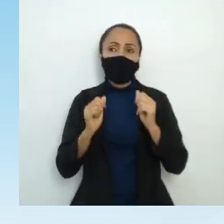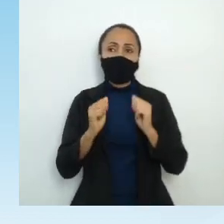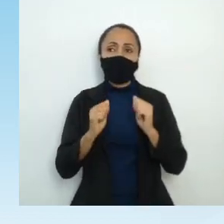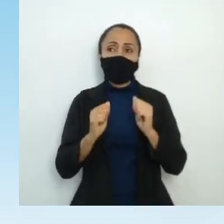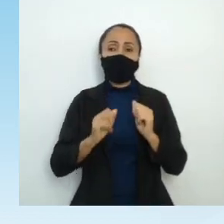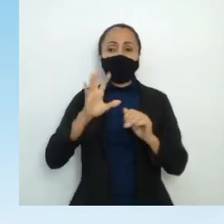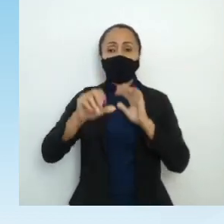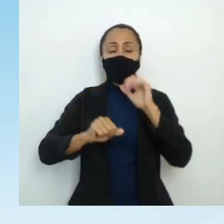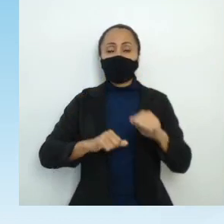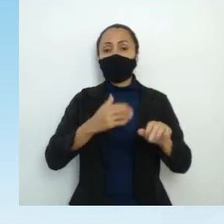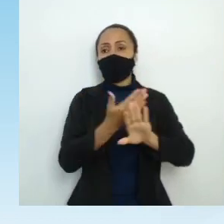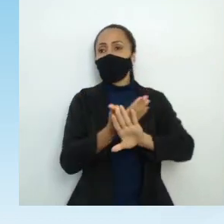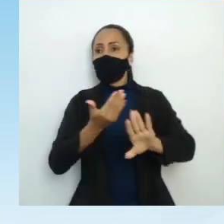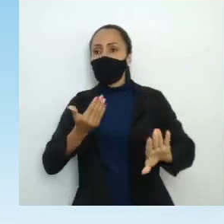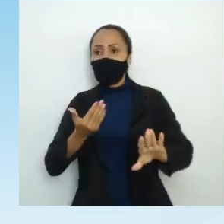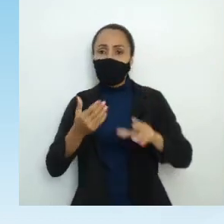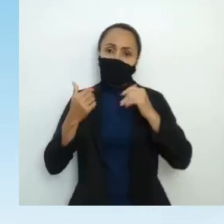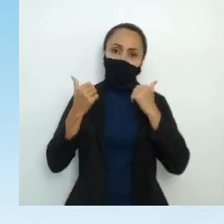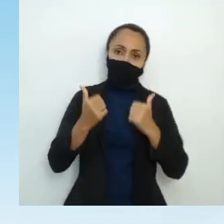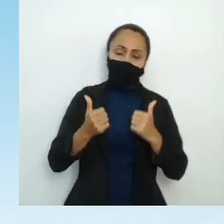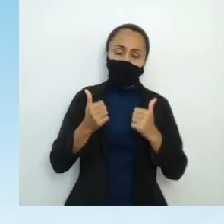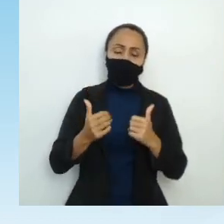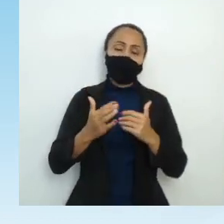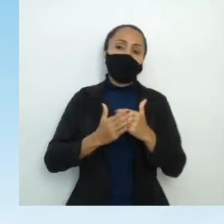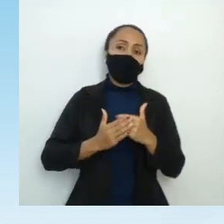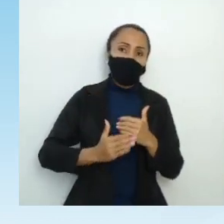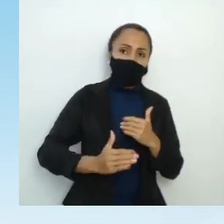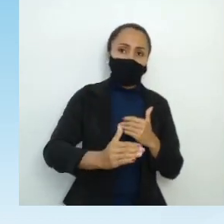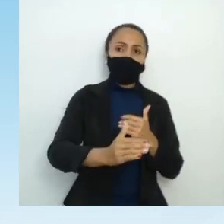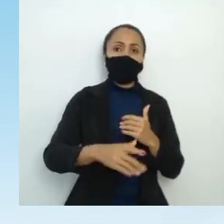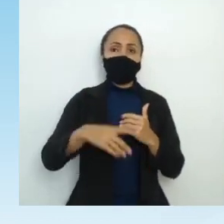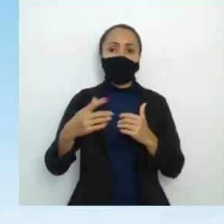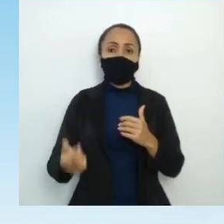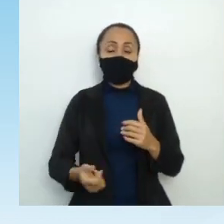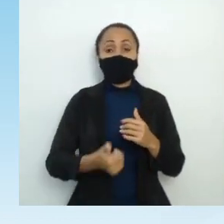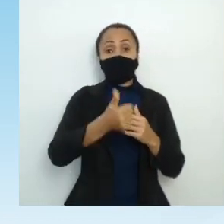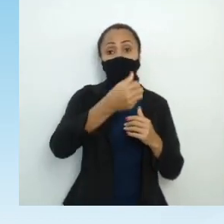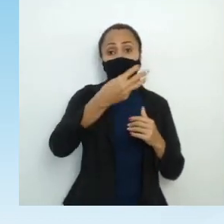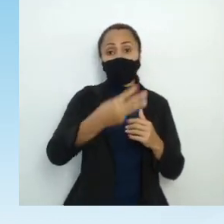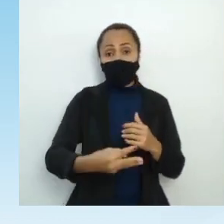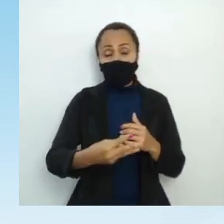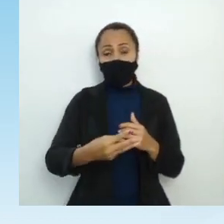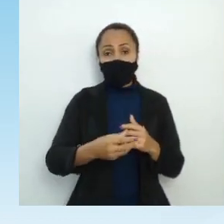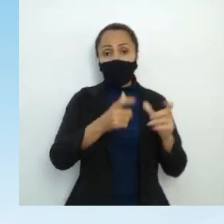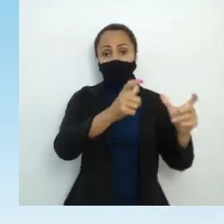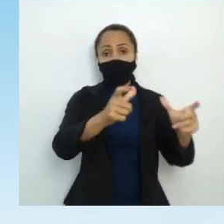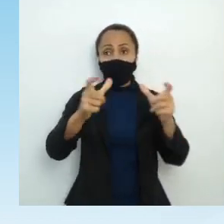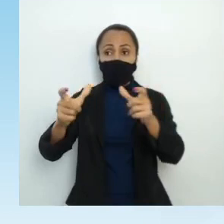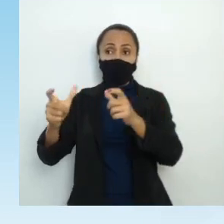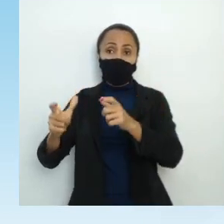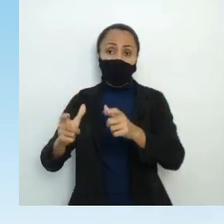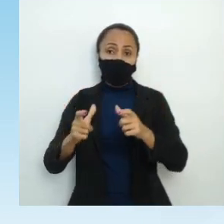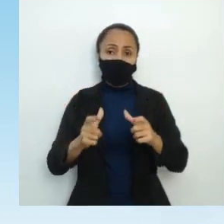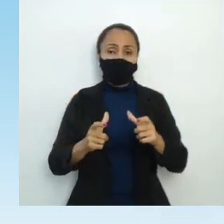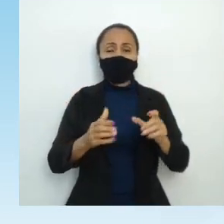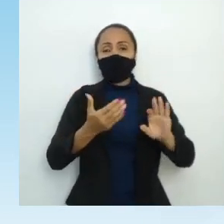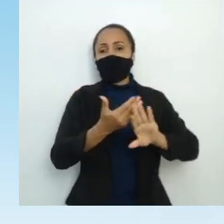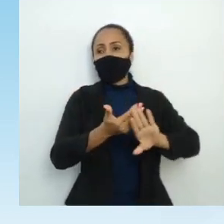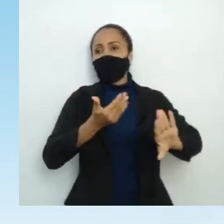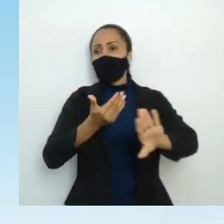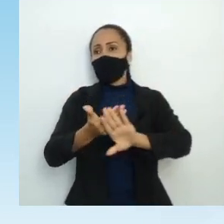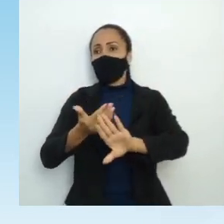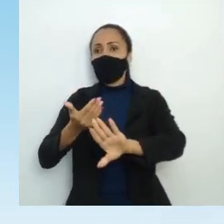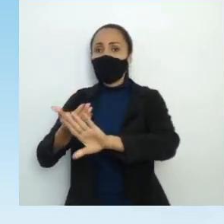sua independência. Beleza? Então, a partir desse instante, as 13 colônias serão aí, né, independentes. Você vai ter